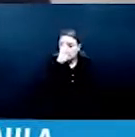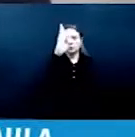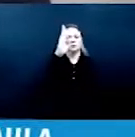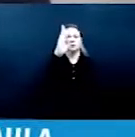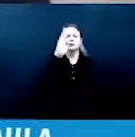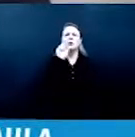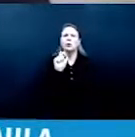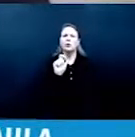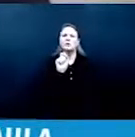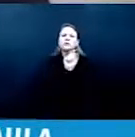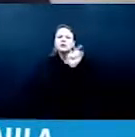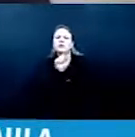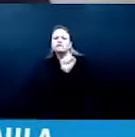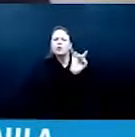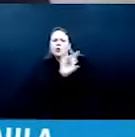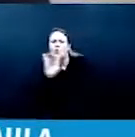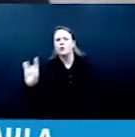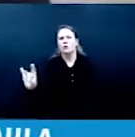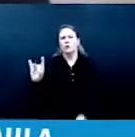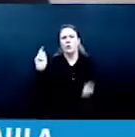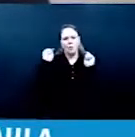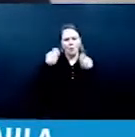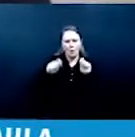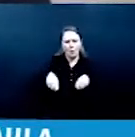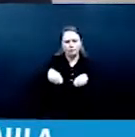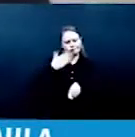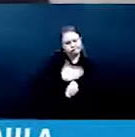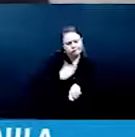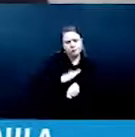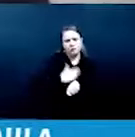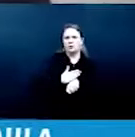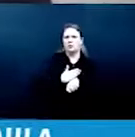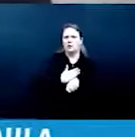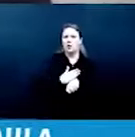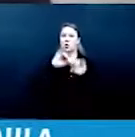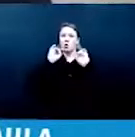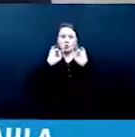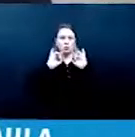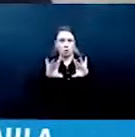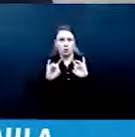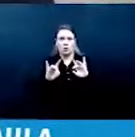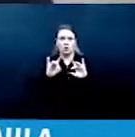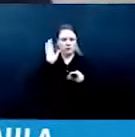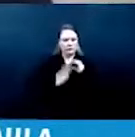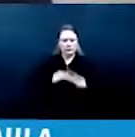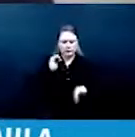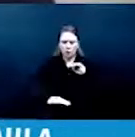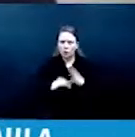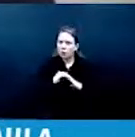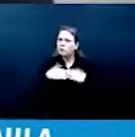para que você possa ser um atleta de um bom nível, de grande nível, porque só a aptidão